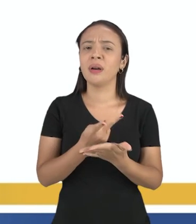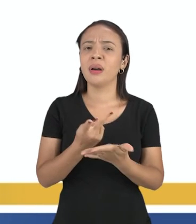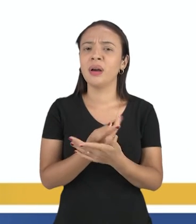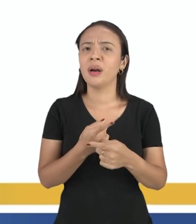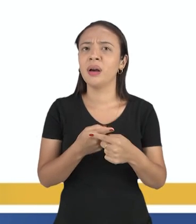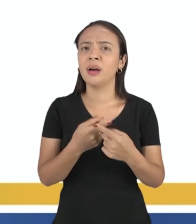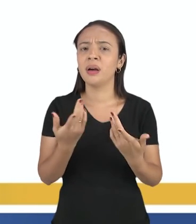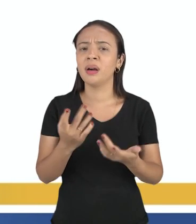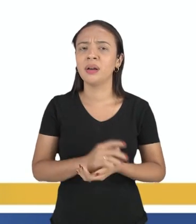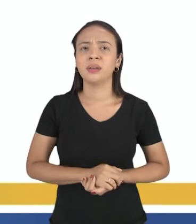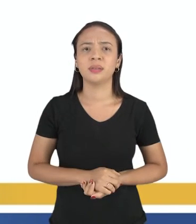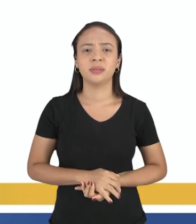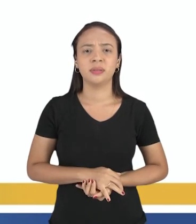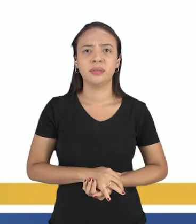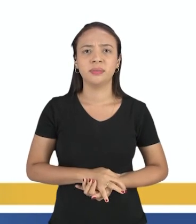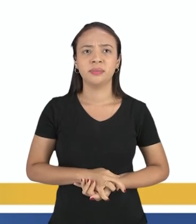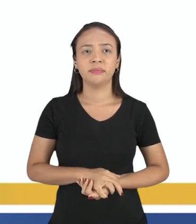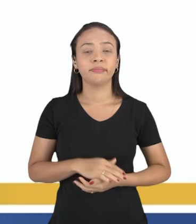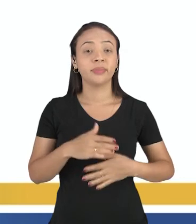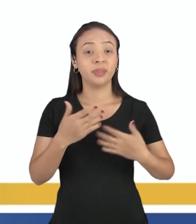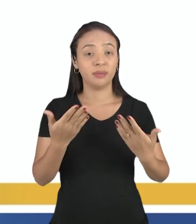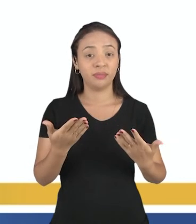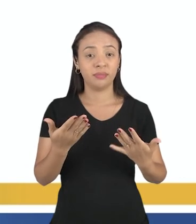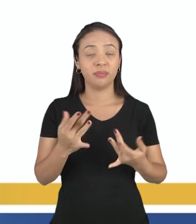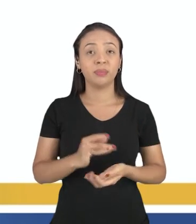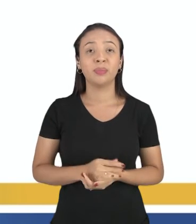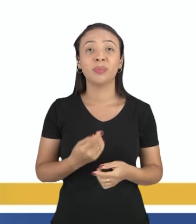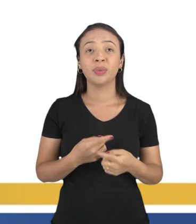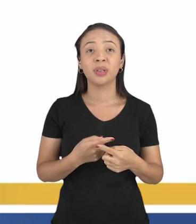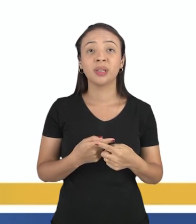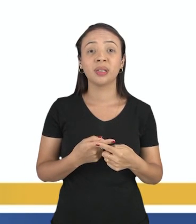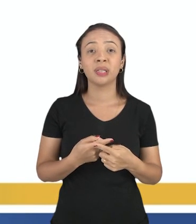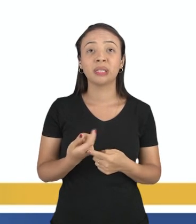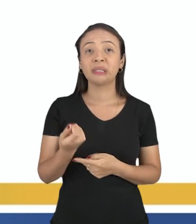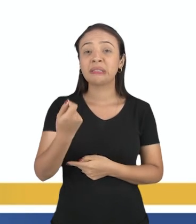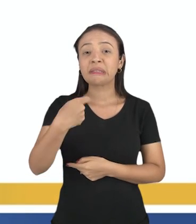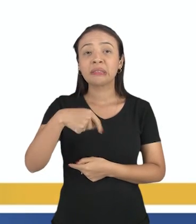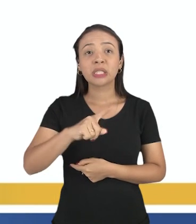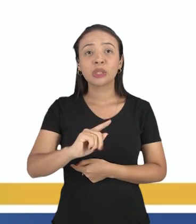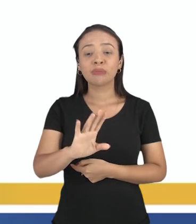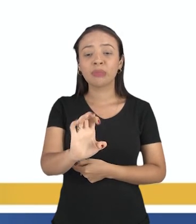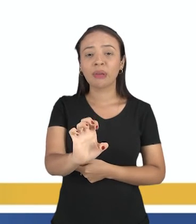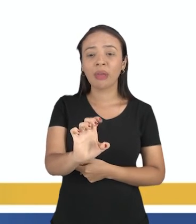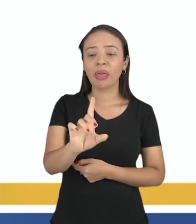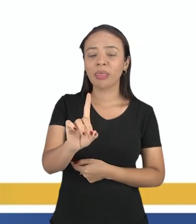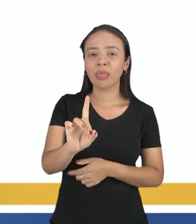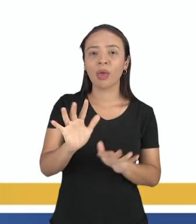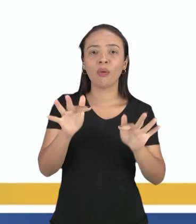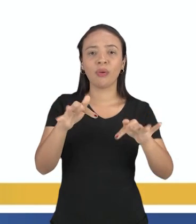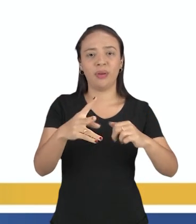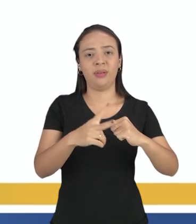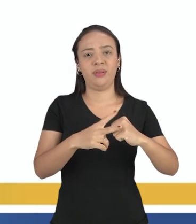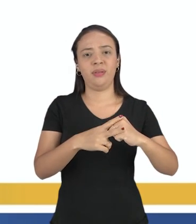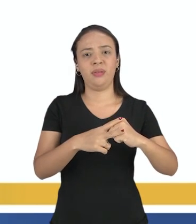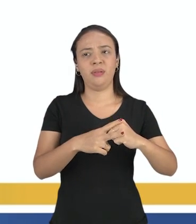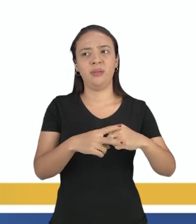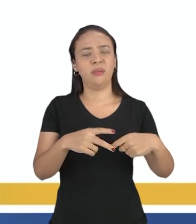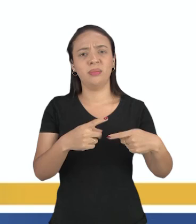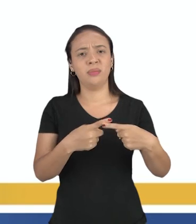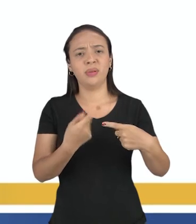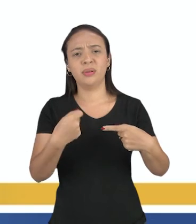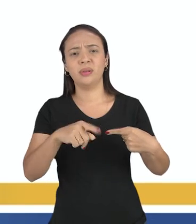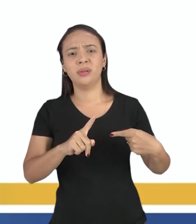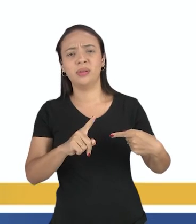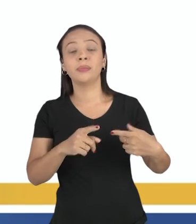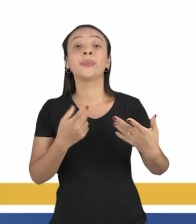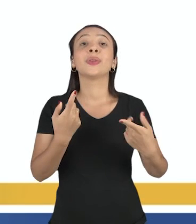errada? Gente, não tem necessidade desse ED, final desse verbo. Por quê? Porque